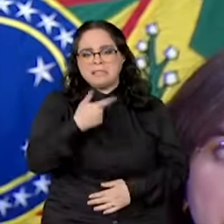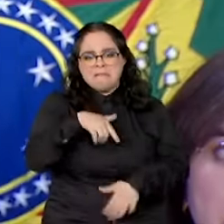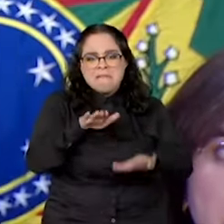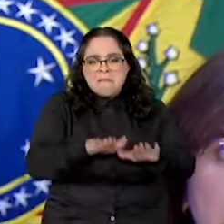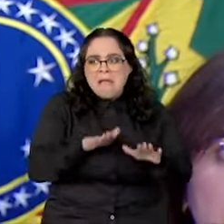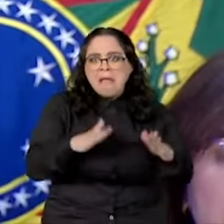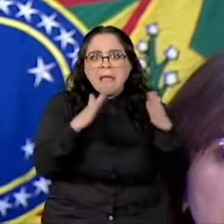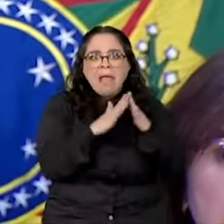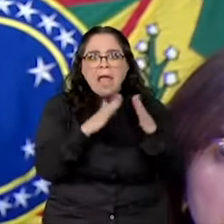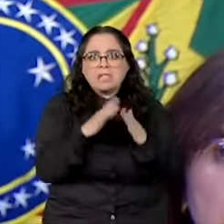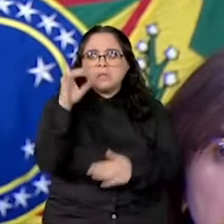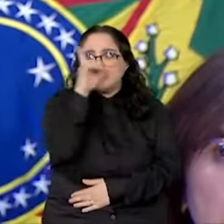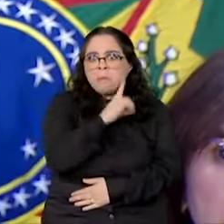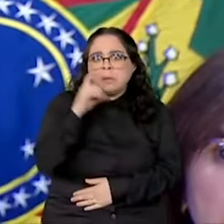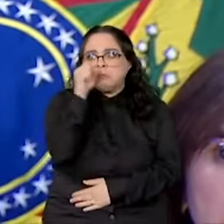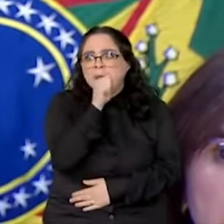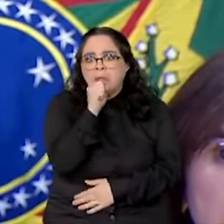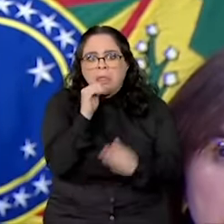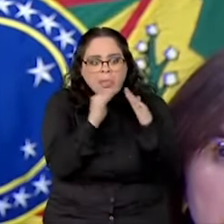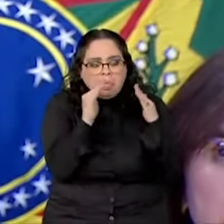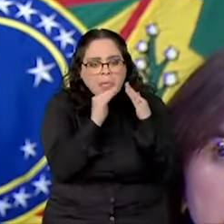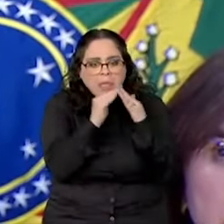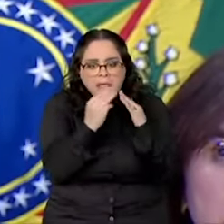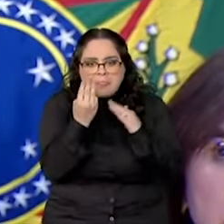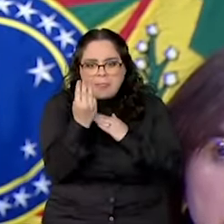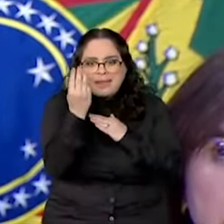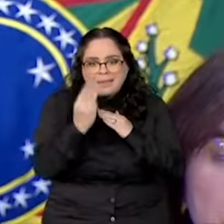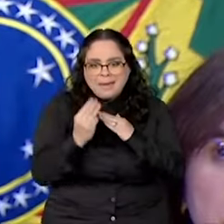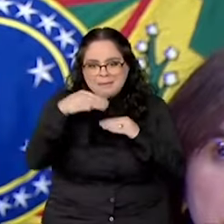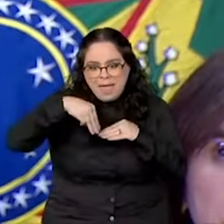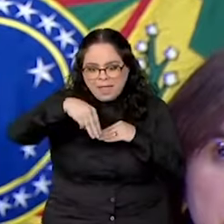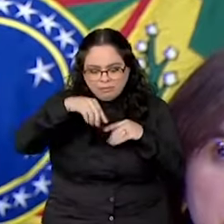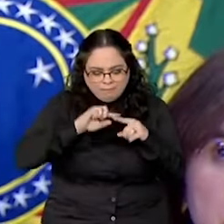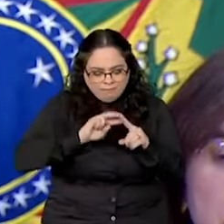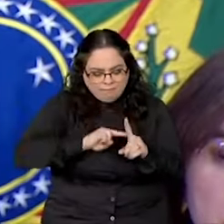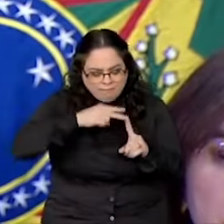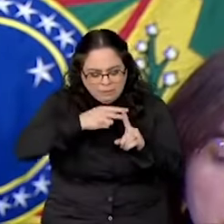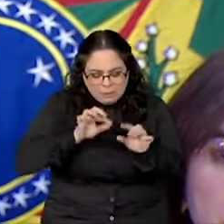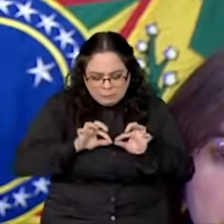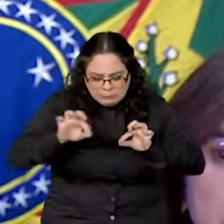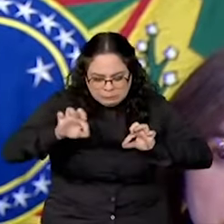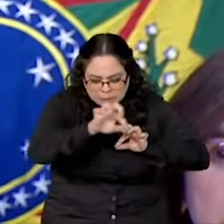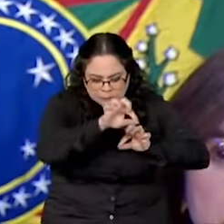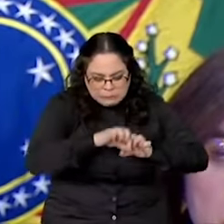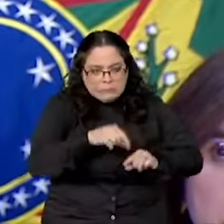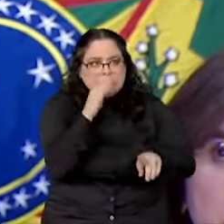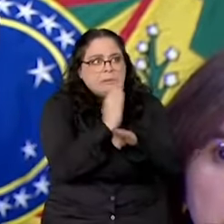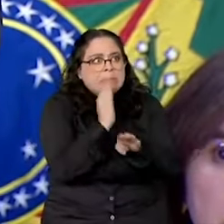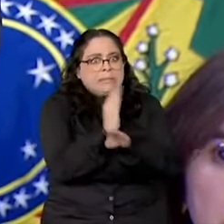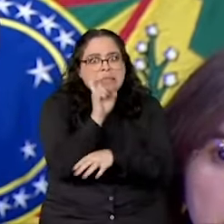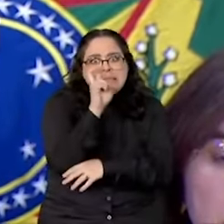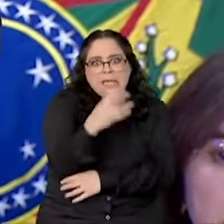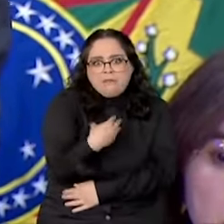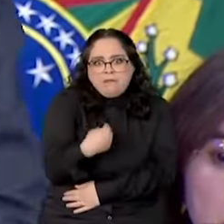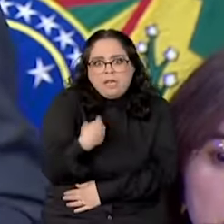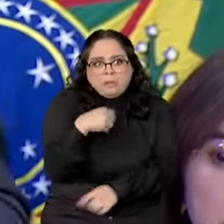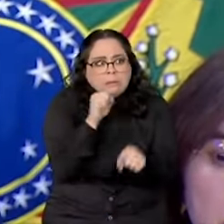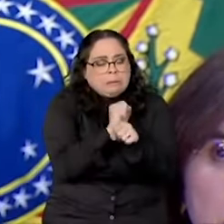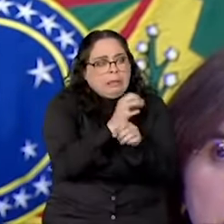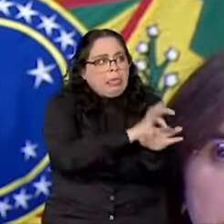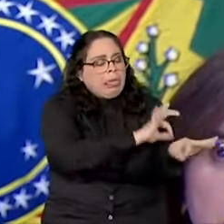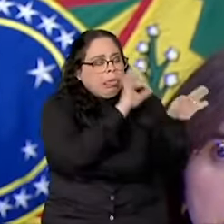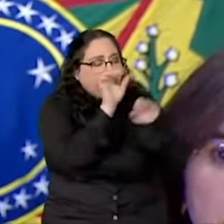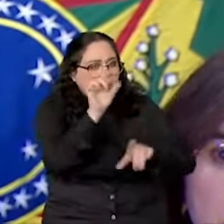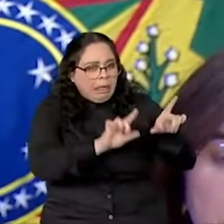ficar em casa de domingo, sabe, na sua casinha de 33 metros quadrados ou 34 metros quadrados, com 5 ou 6 filhos,